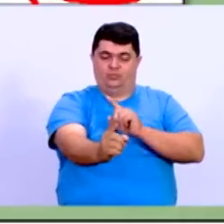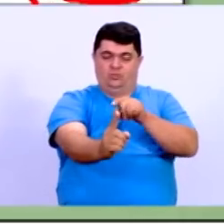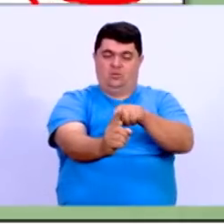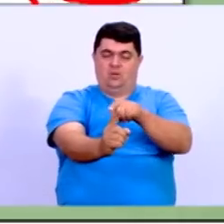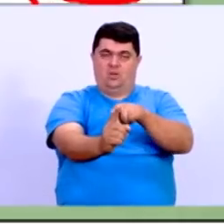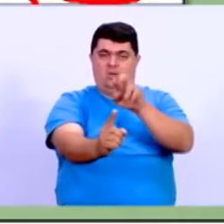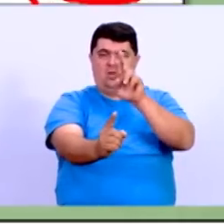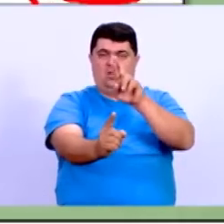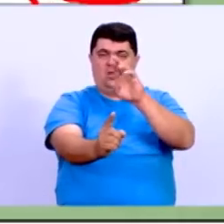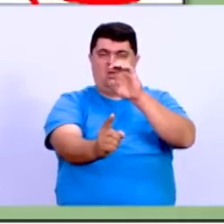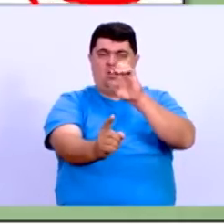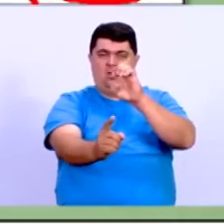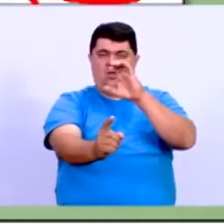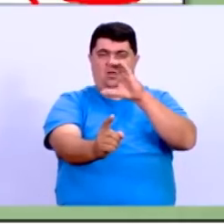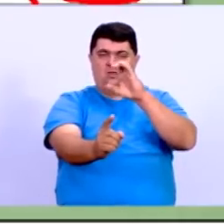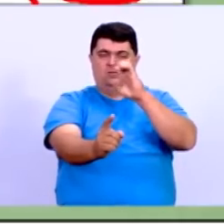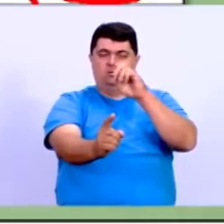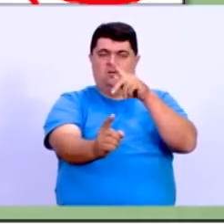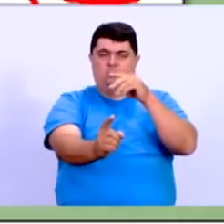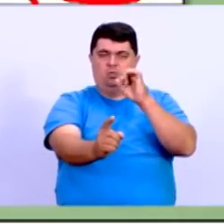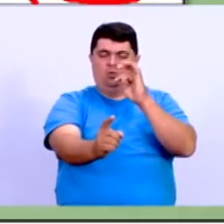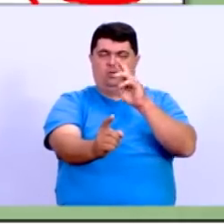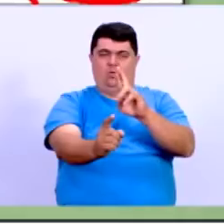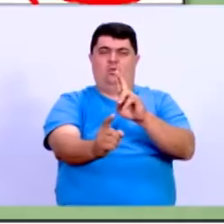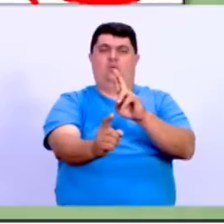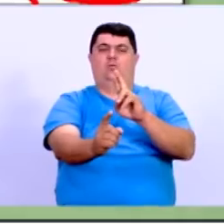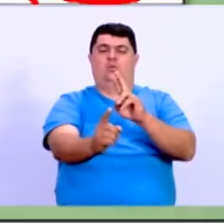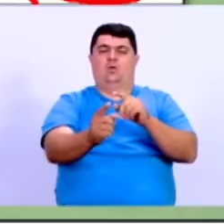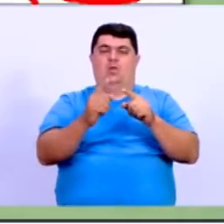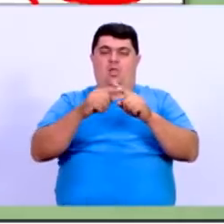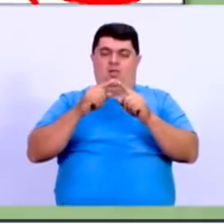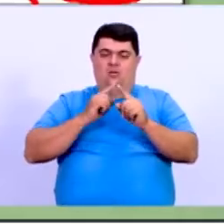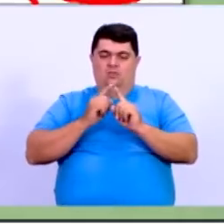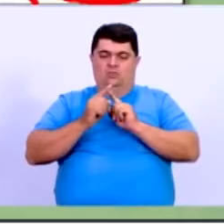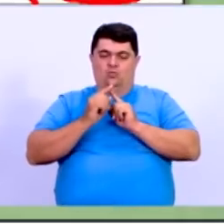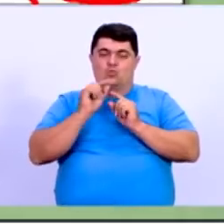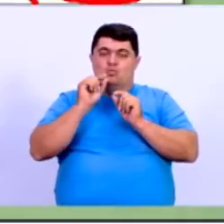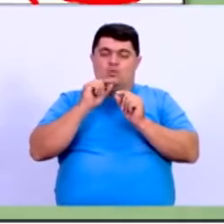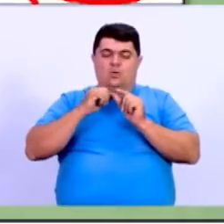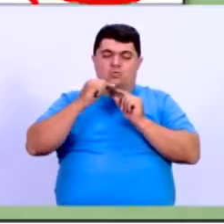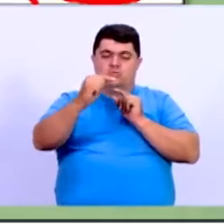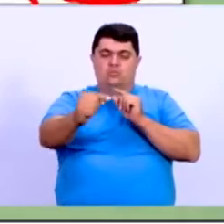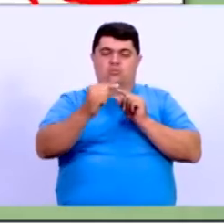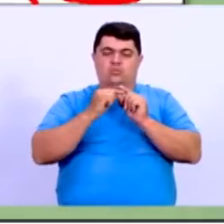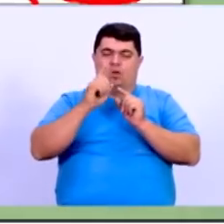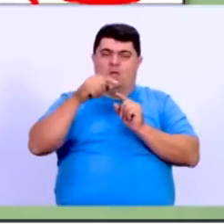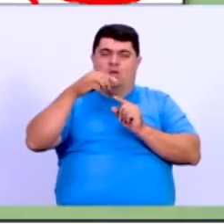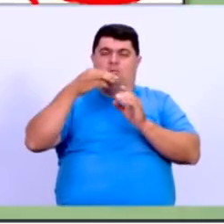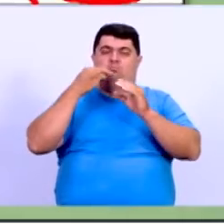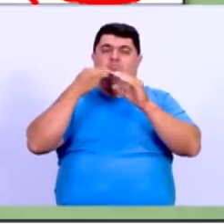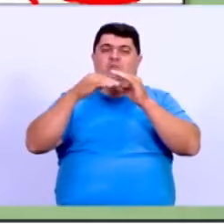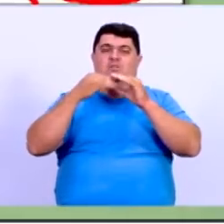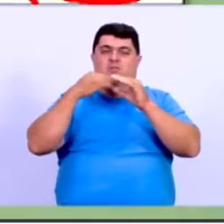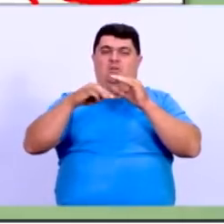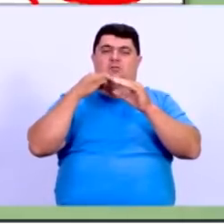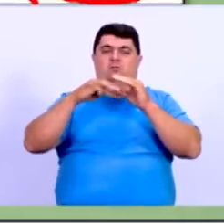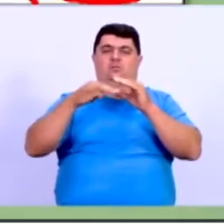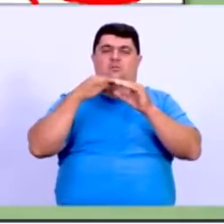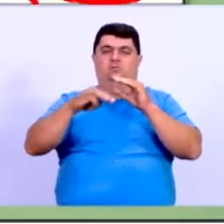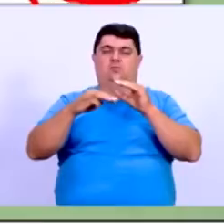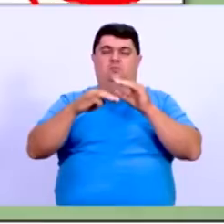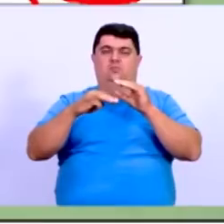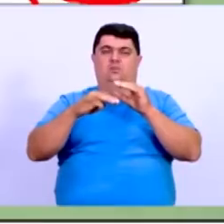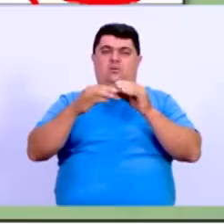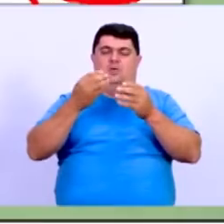aqui a figura da mensagem, tá? Essa mensagem ela vai ter que ser transmitida de alguma forma entre